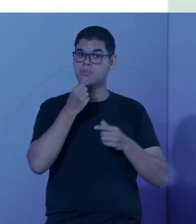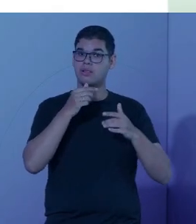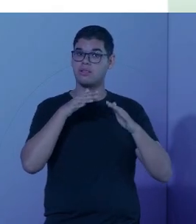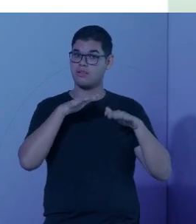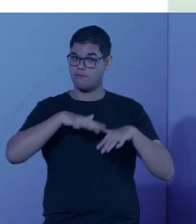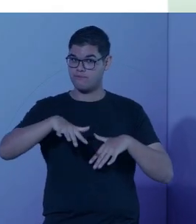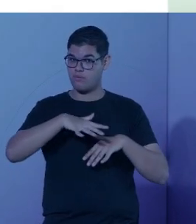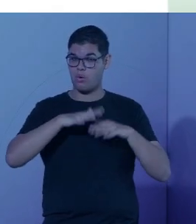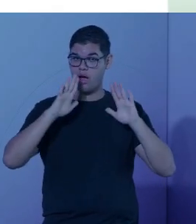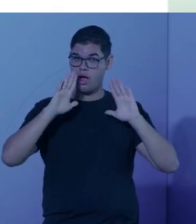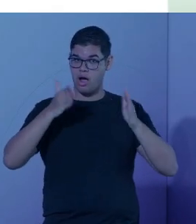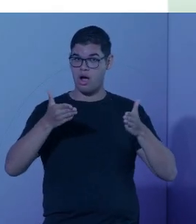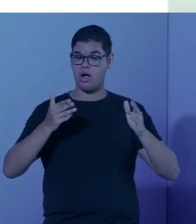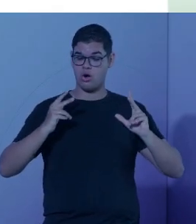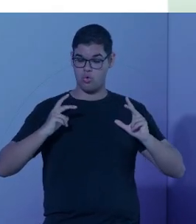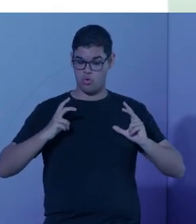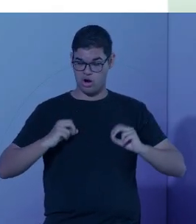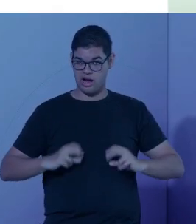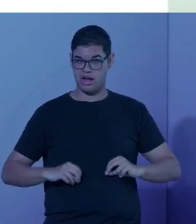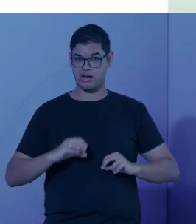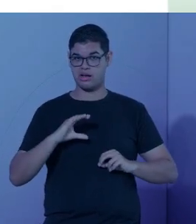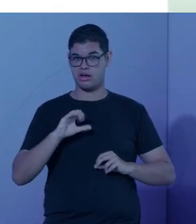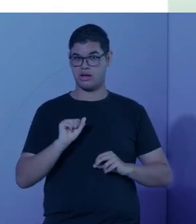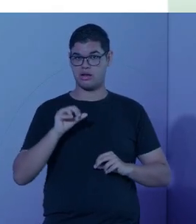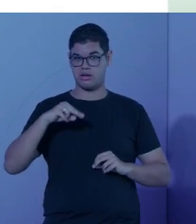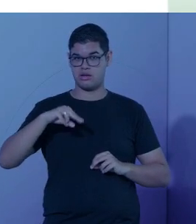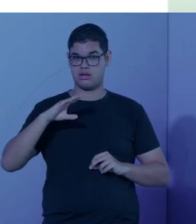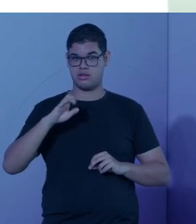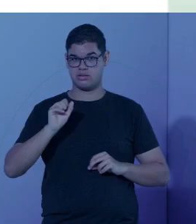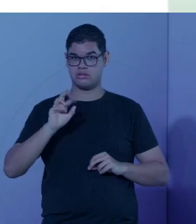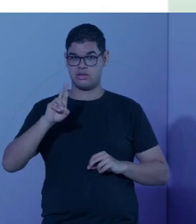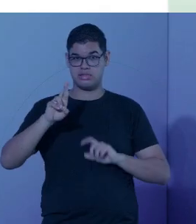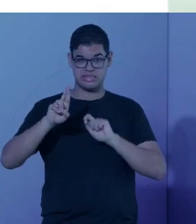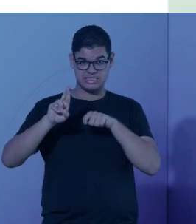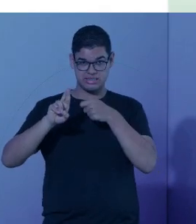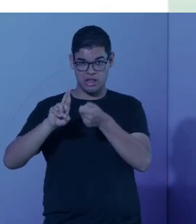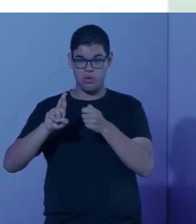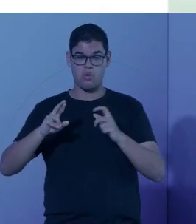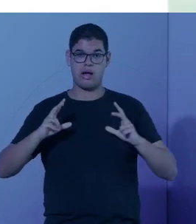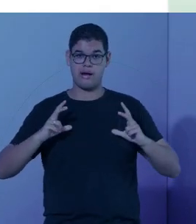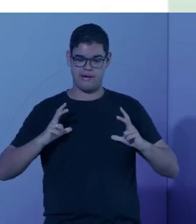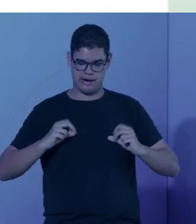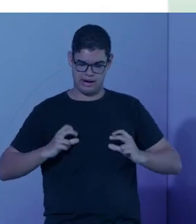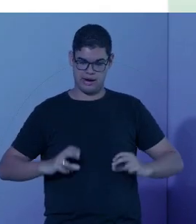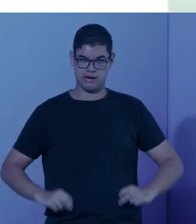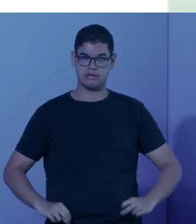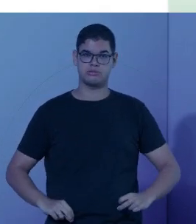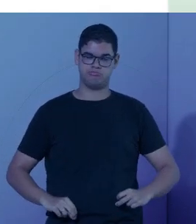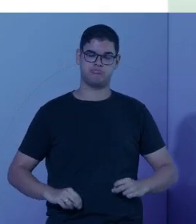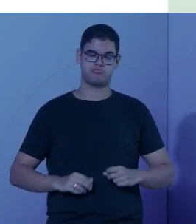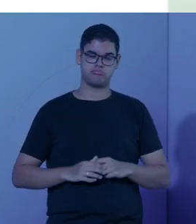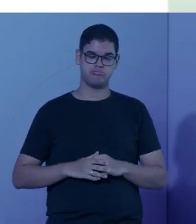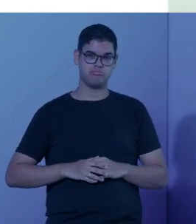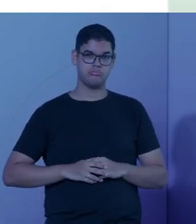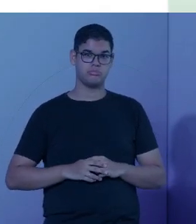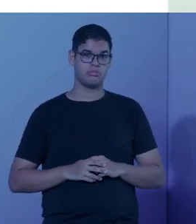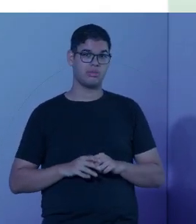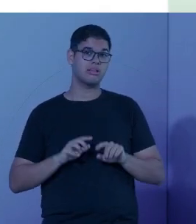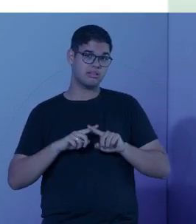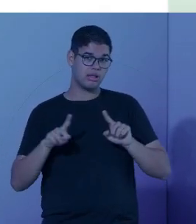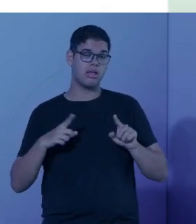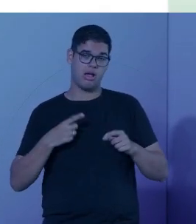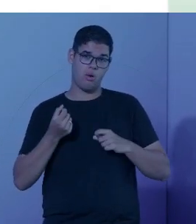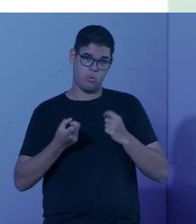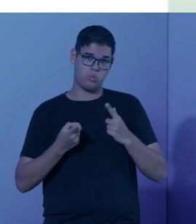rituximab, trastuzumab, pertuzumab, nilotinib e dasatinib, que são atualmente adquiridos pelo CEAF de forma centralizada, mas eles não foram considerados